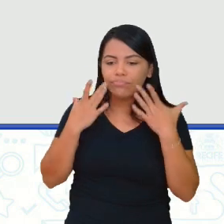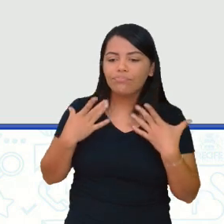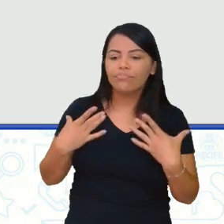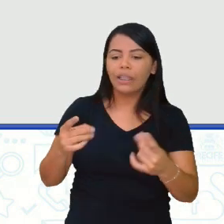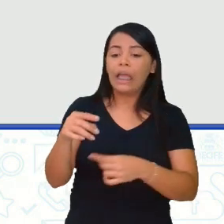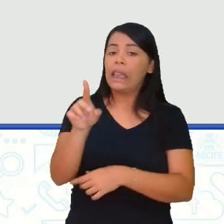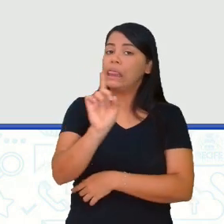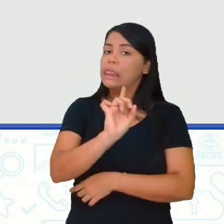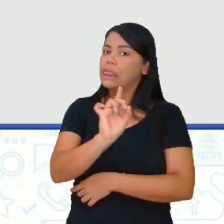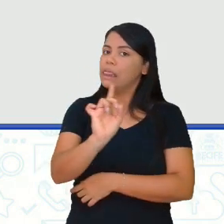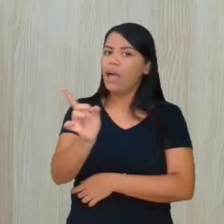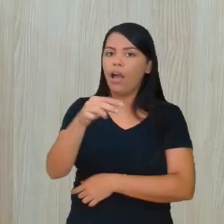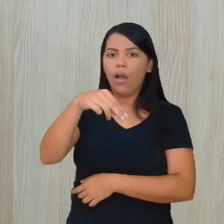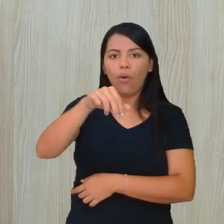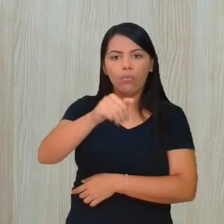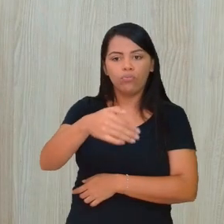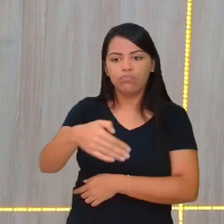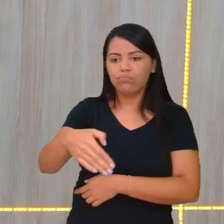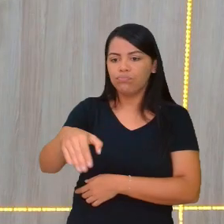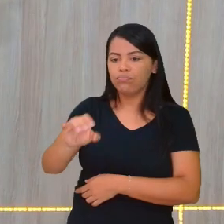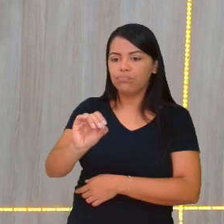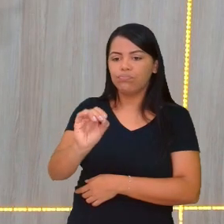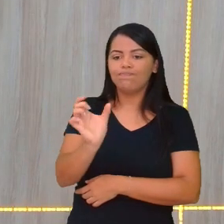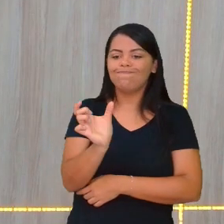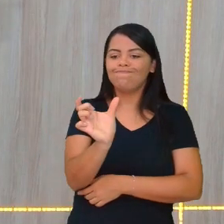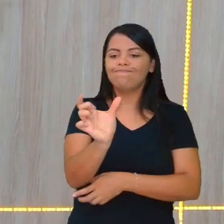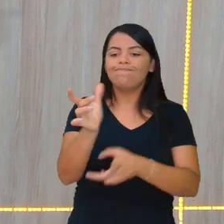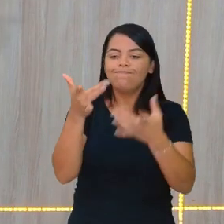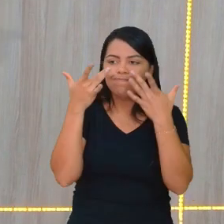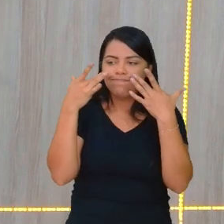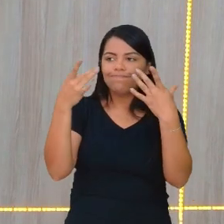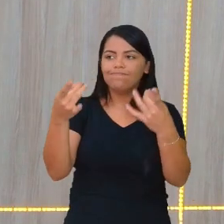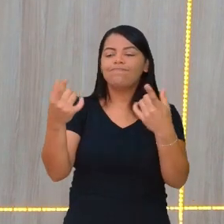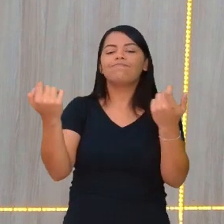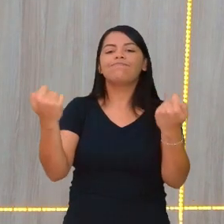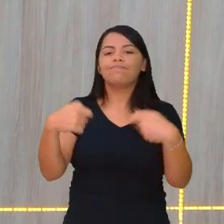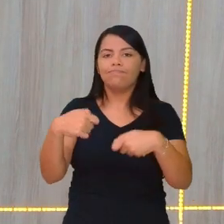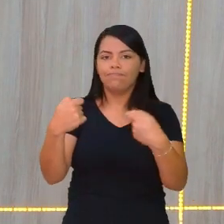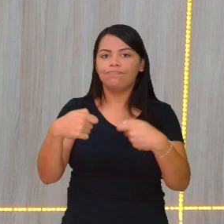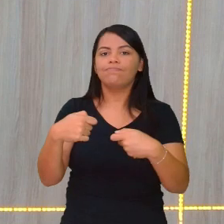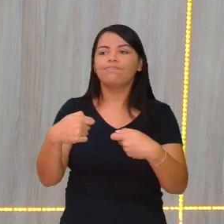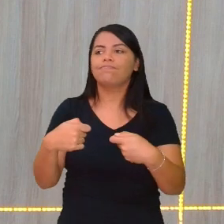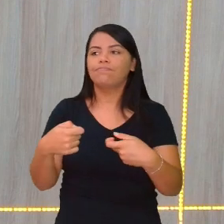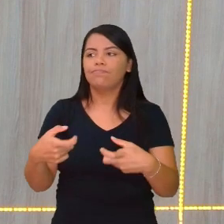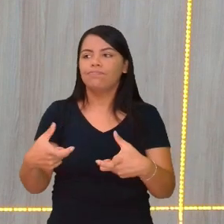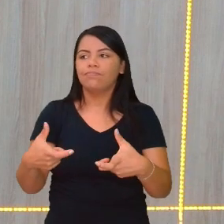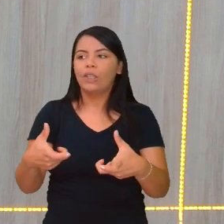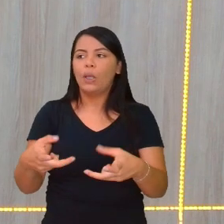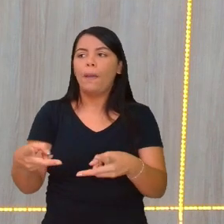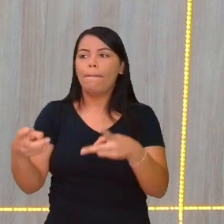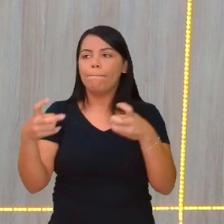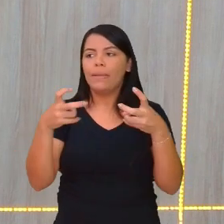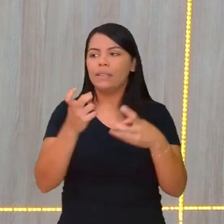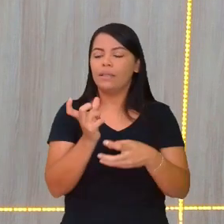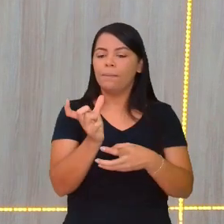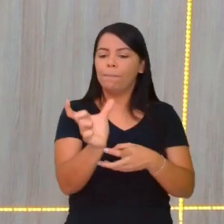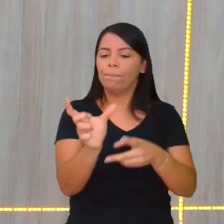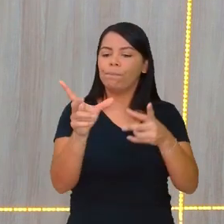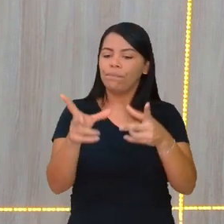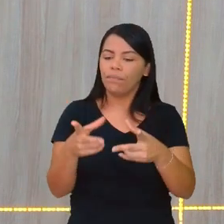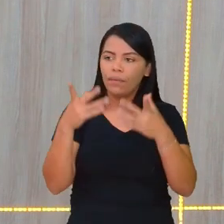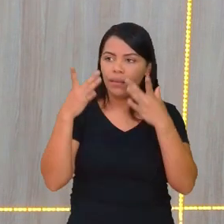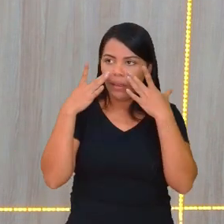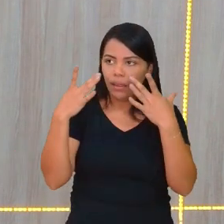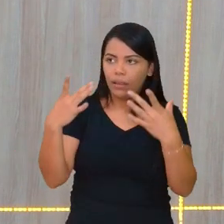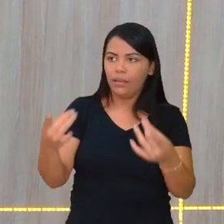né? Destacar é bom, é importante. Né? Exato. Né? Destacar as palavras-chave, que as palavras